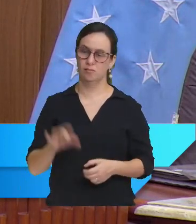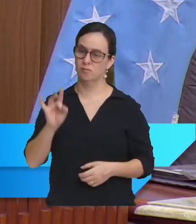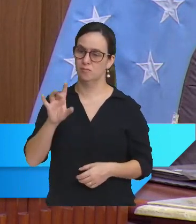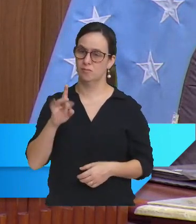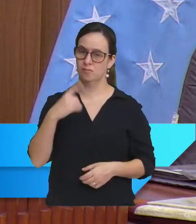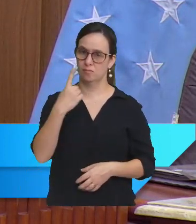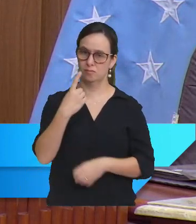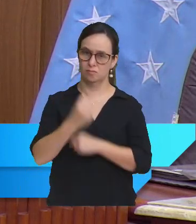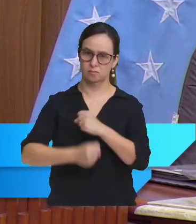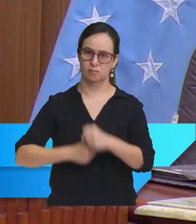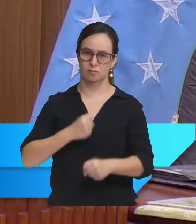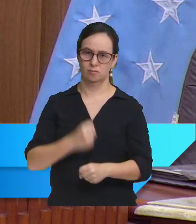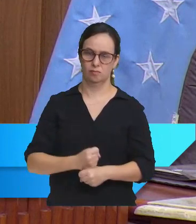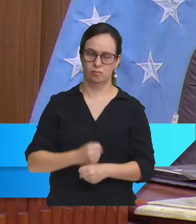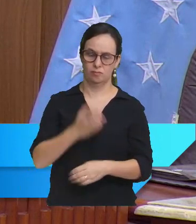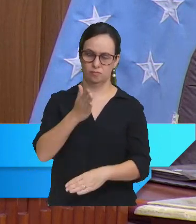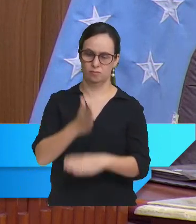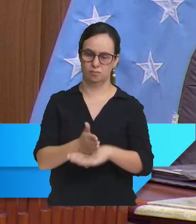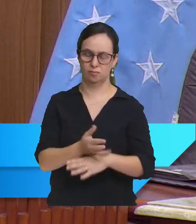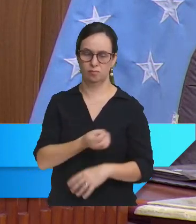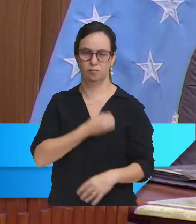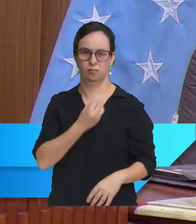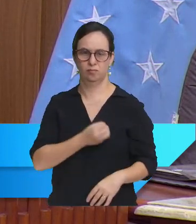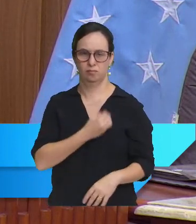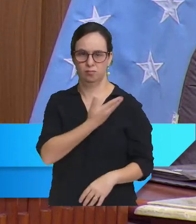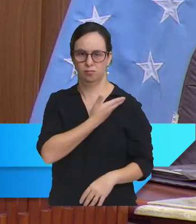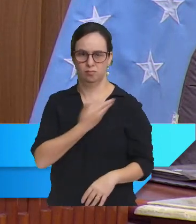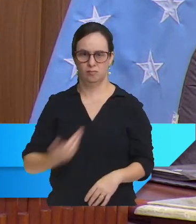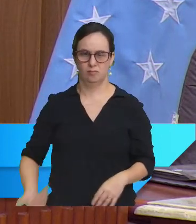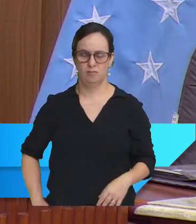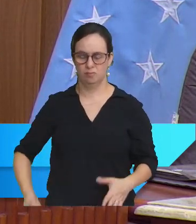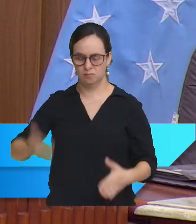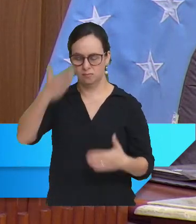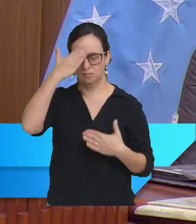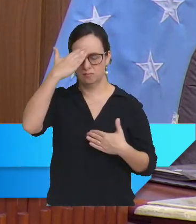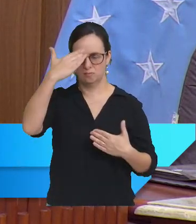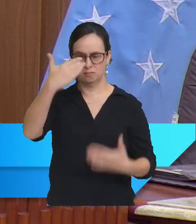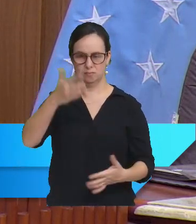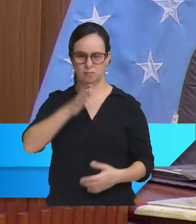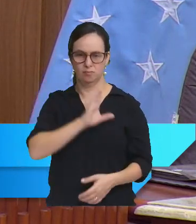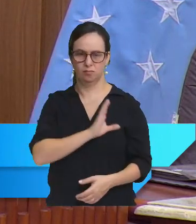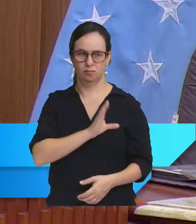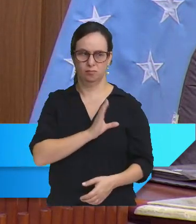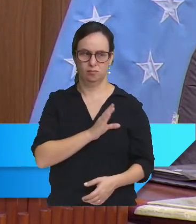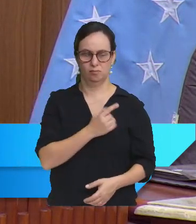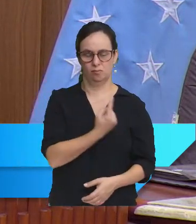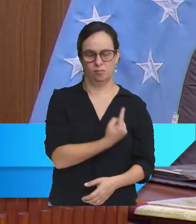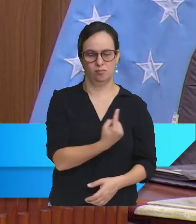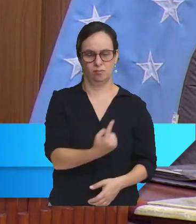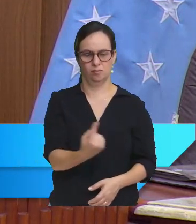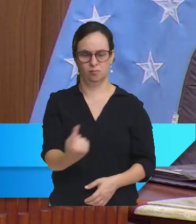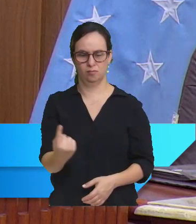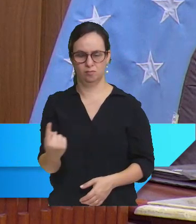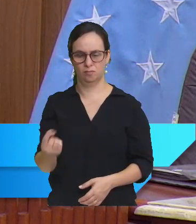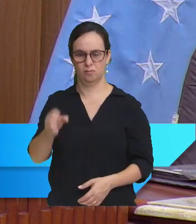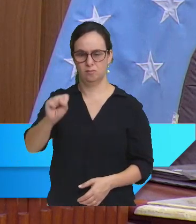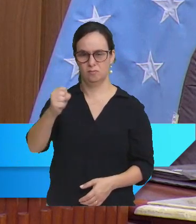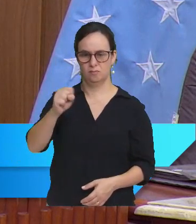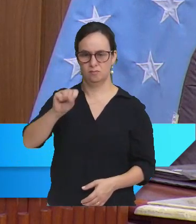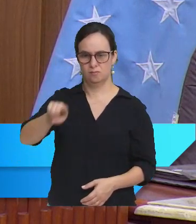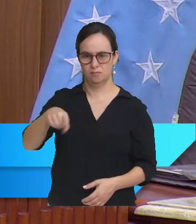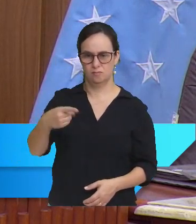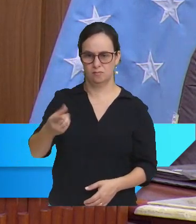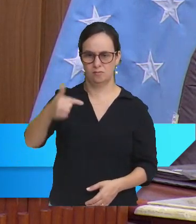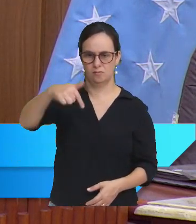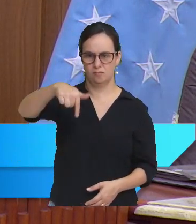vida pública, eu acho que é muito gratificante. Agradeço de coração mesmo cada uma das 8.751 pessoas